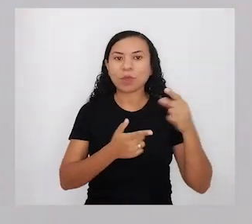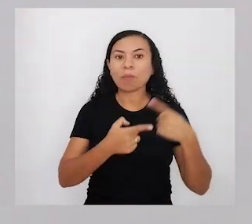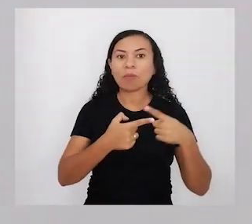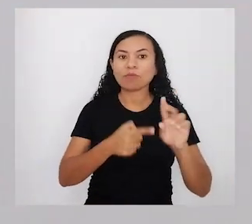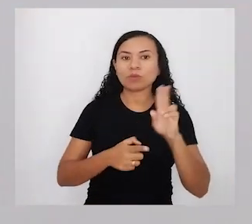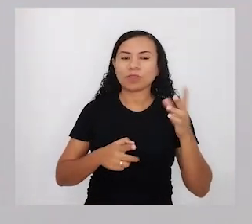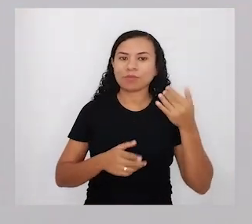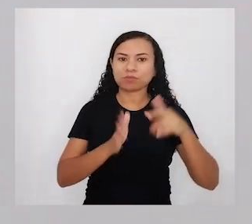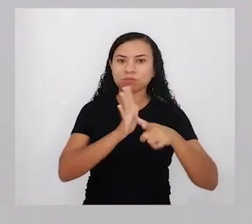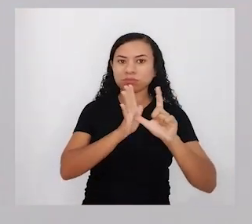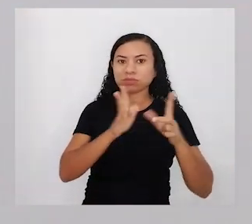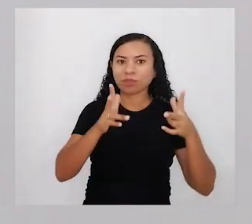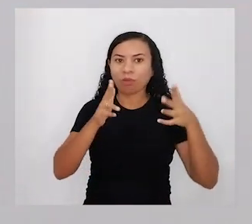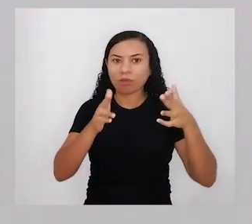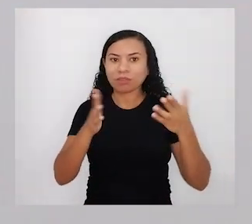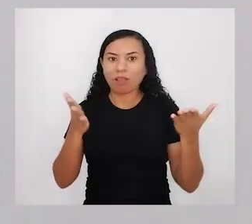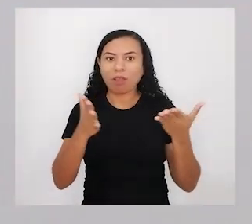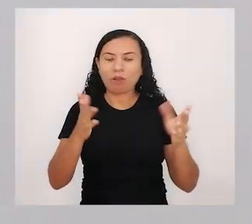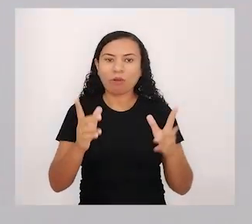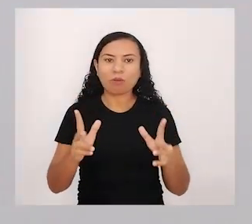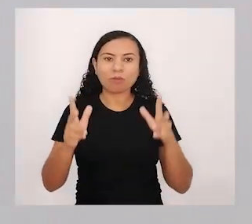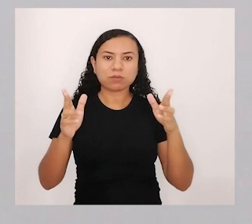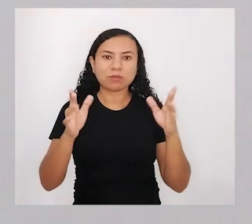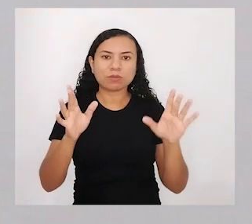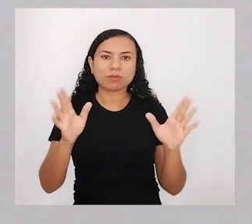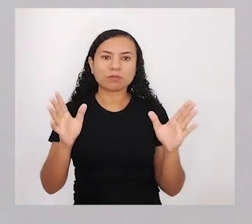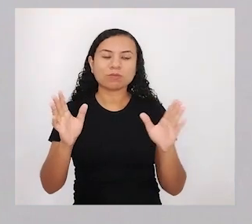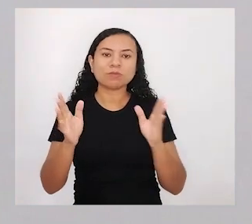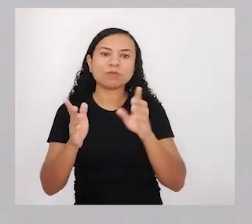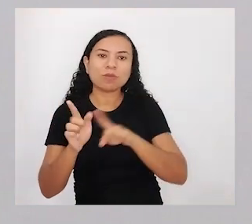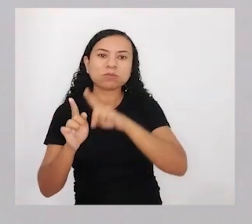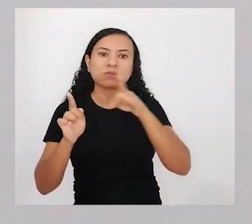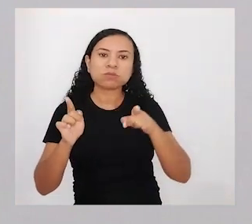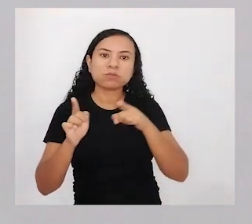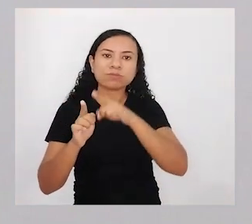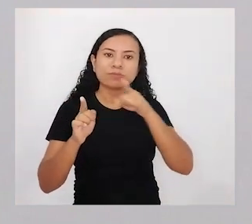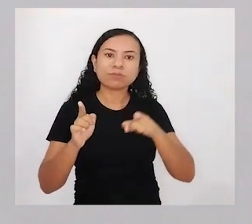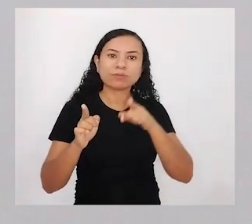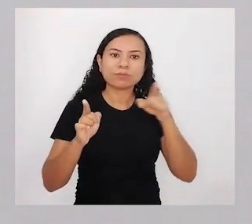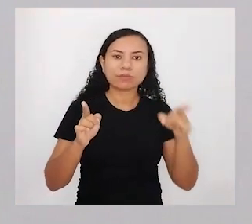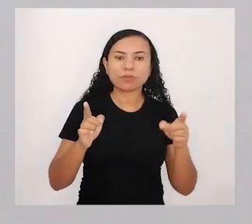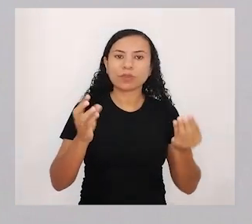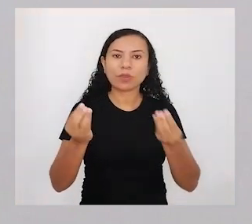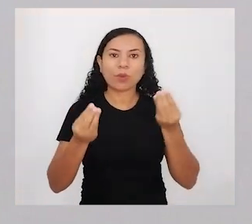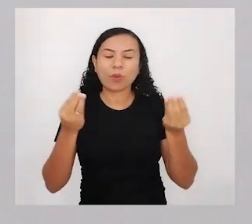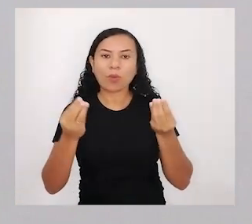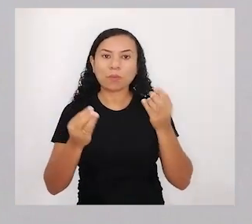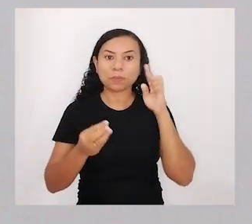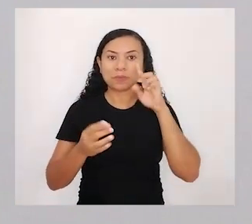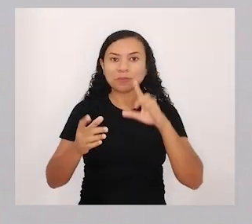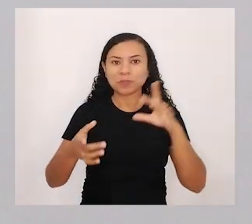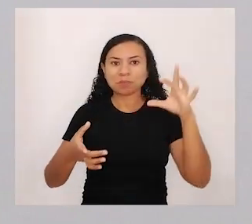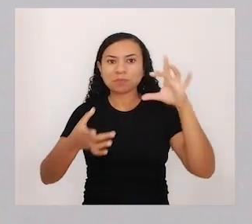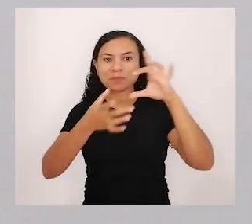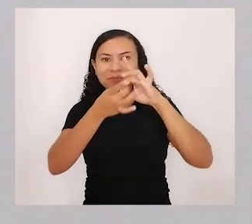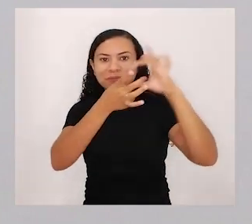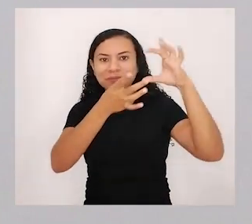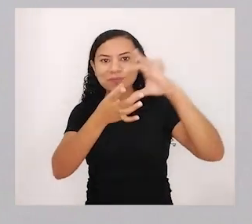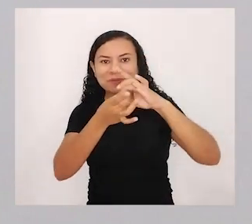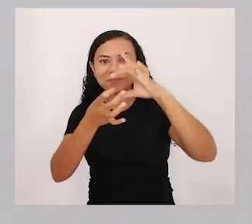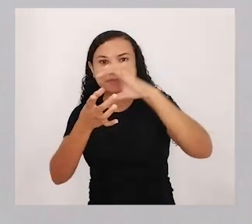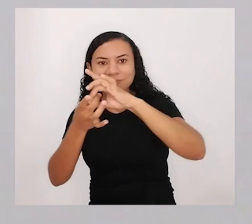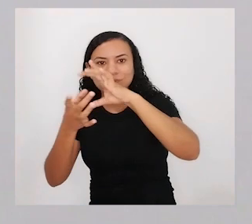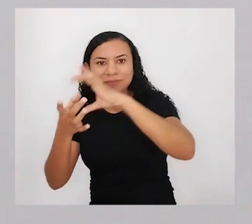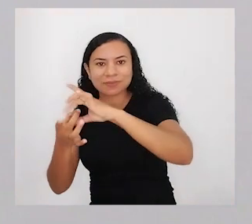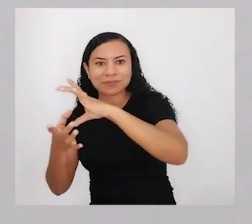foram cortados. Elas são enzimas que normalmente trabalham na replicação do DNA, fazendo exatamente isso, ligando juntos os pedacinhos